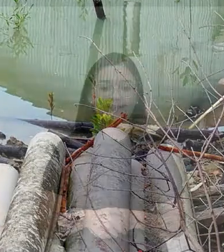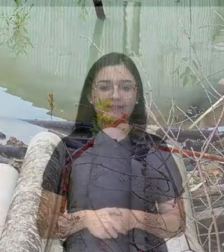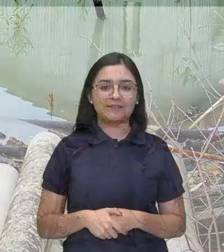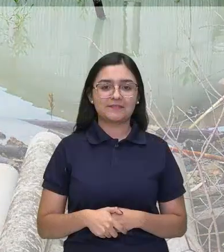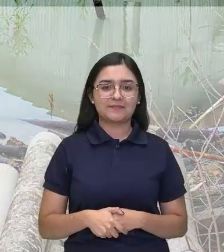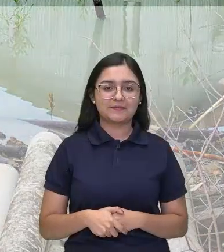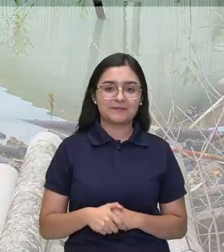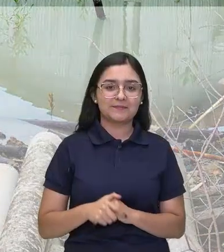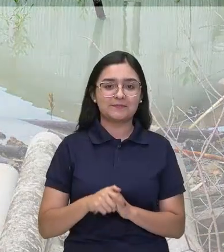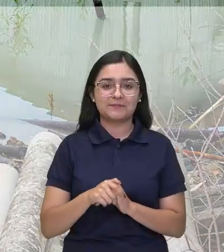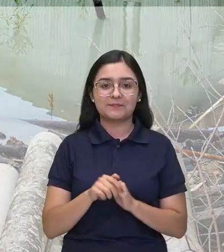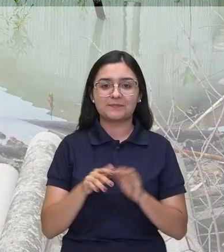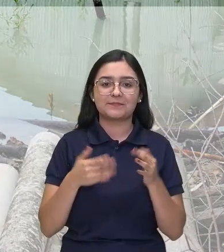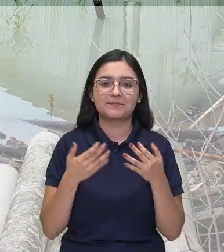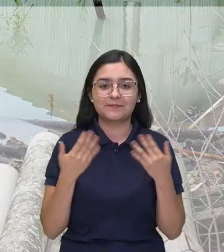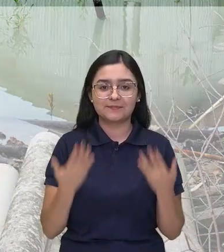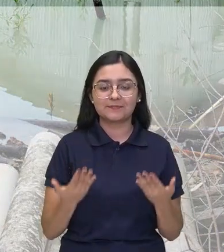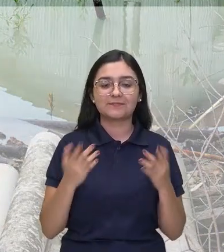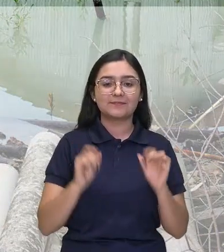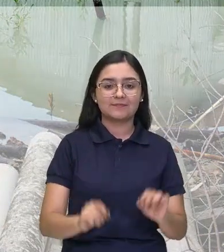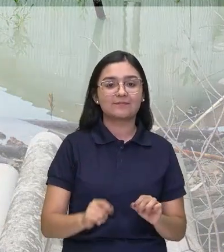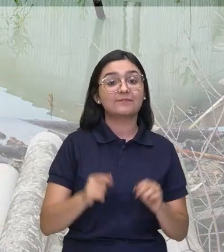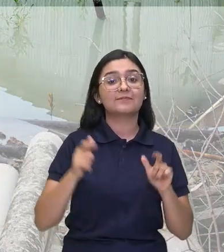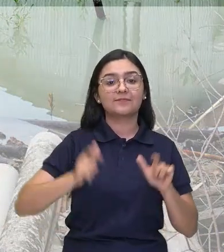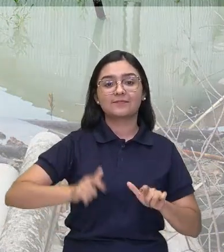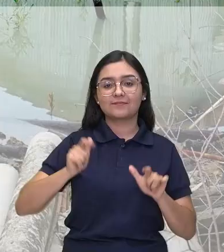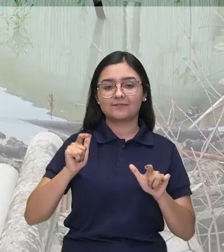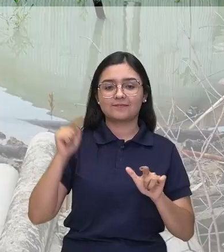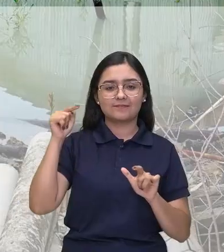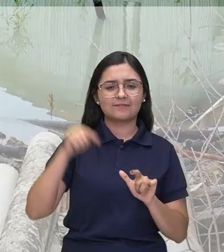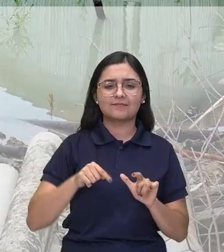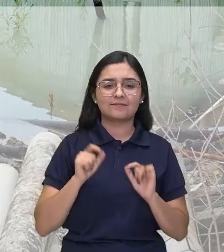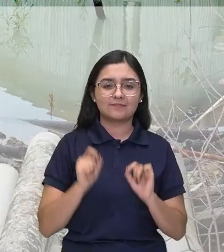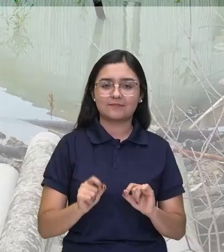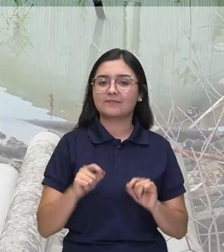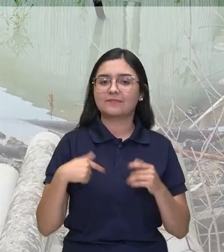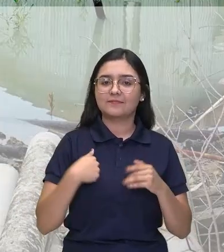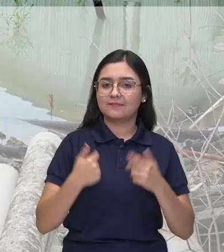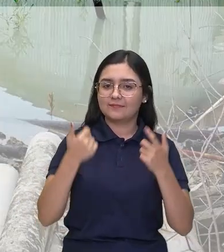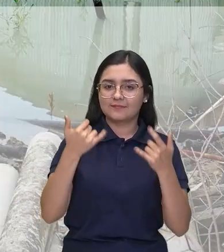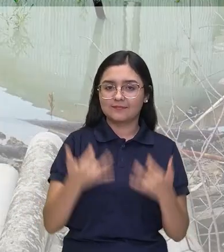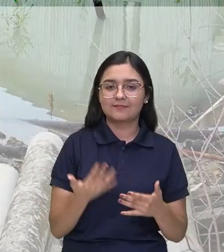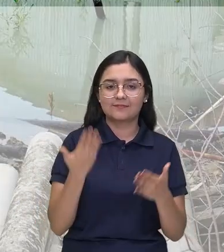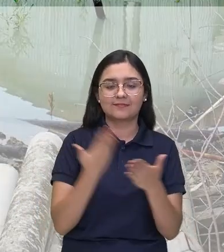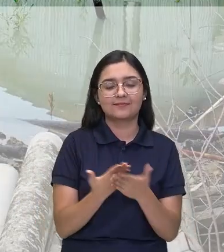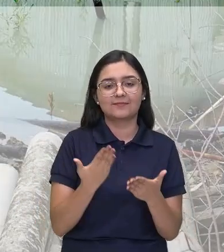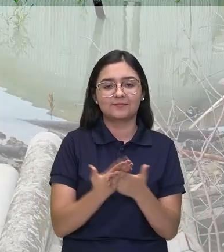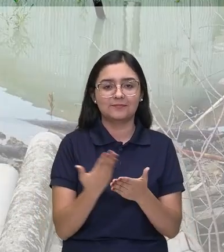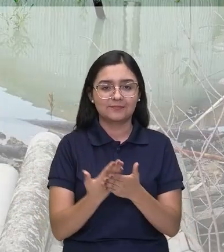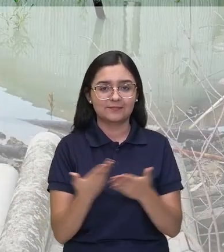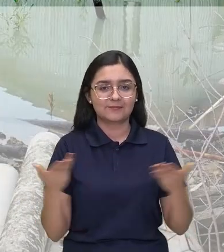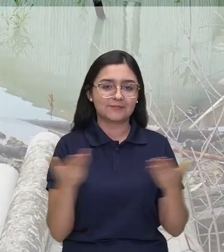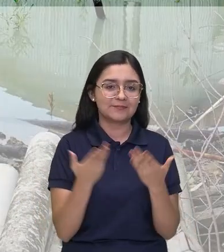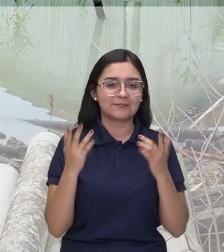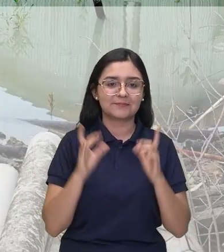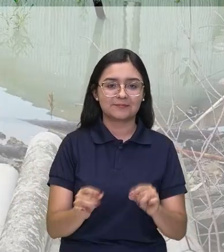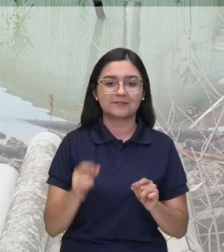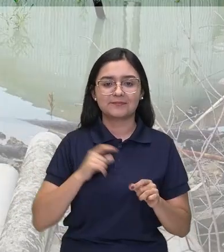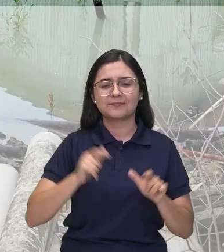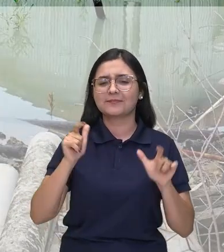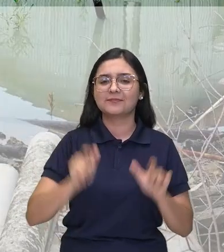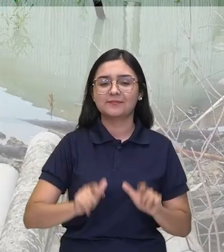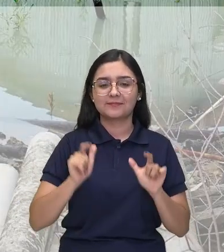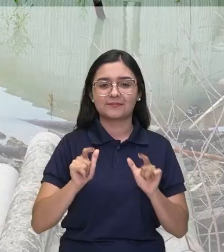Muito bem. Pessoal, olha só onde é que a gente está aqui para comentar sobre essa aula, né, professor Luiz Cláudio? Que olha ambiente só que é